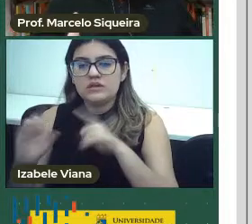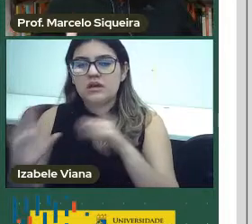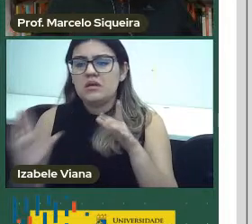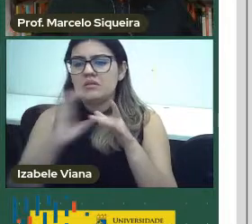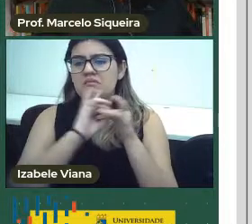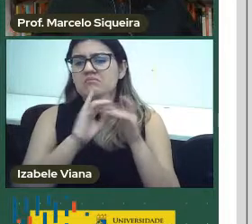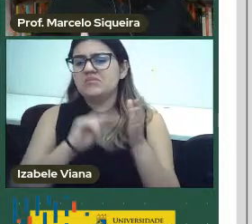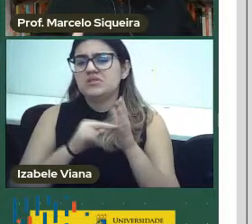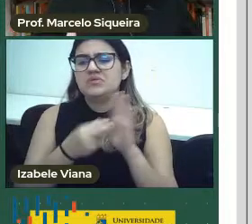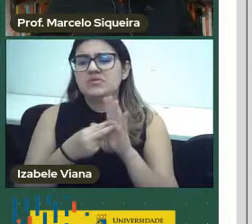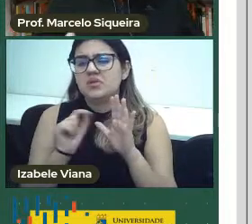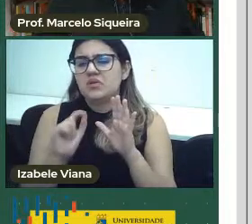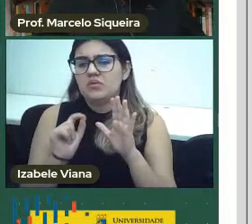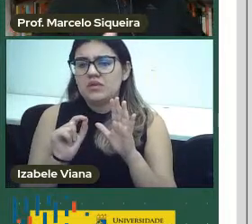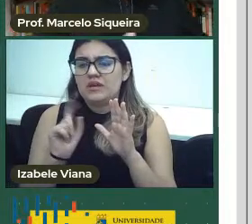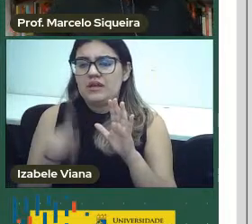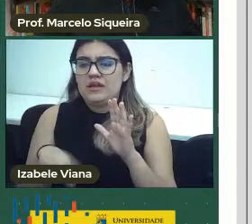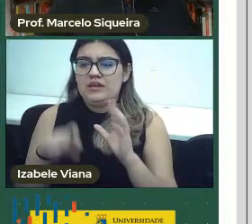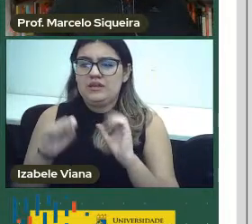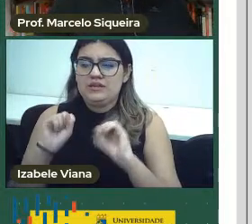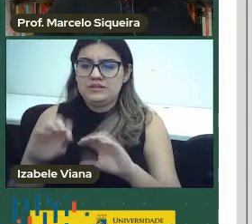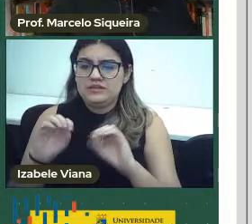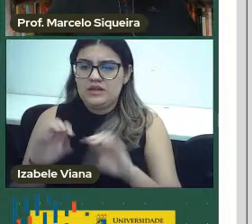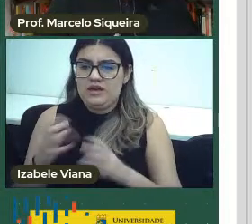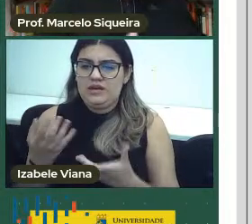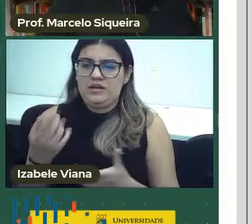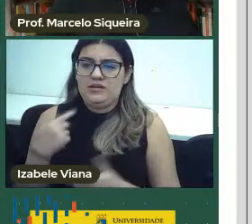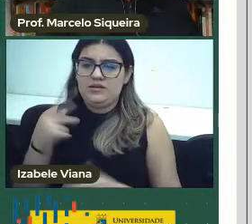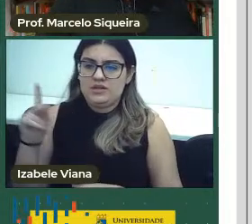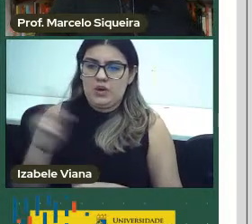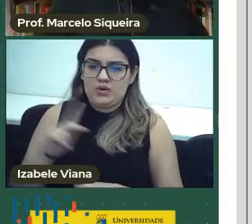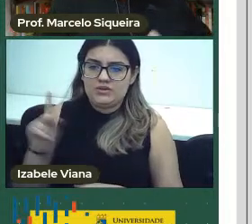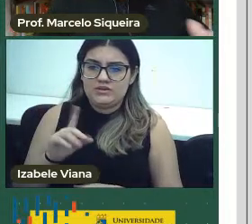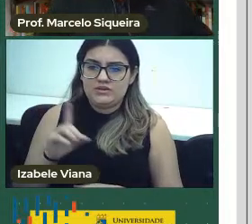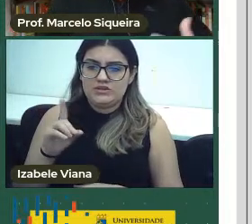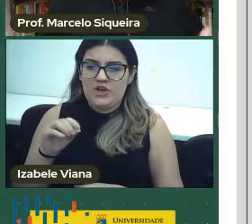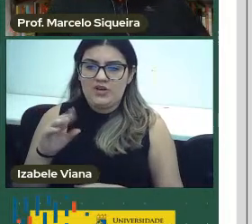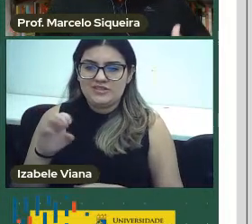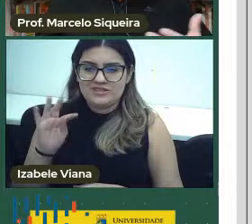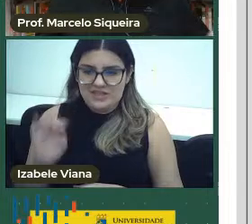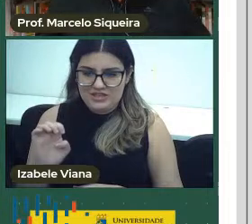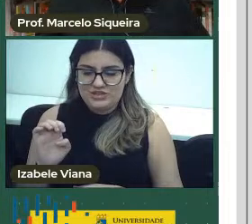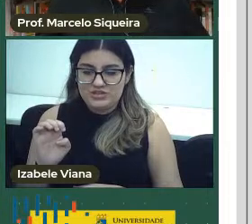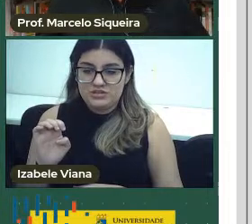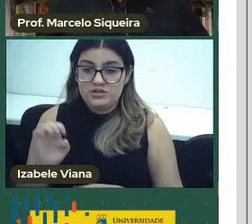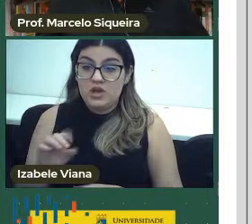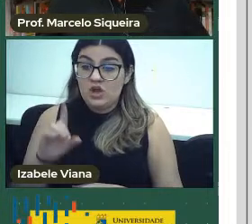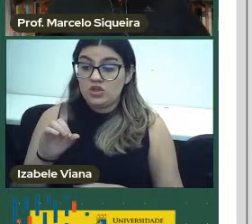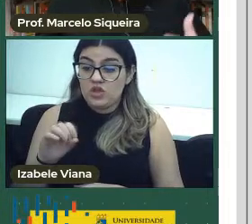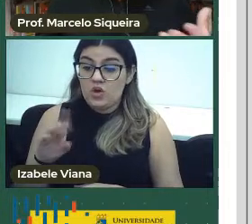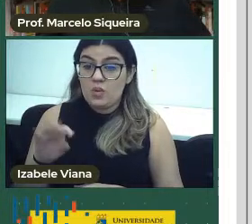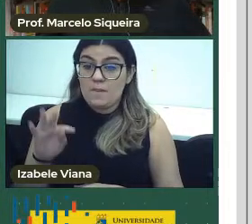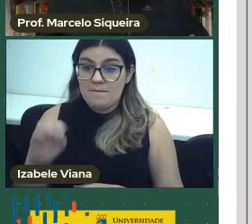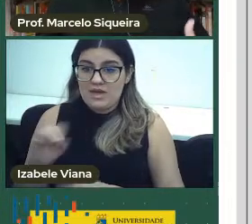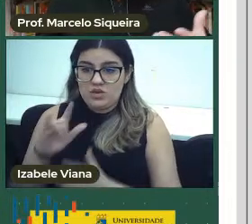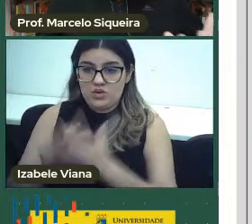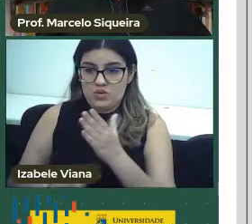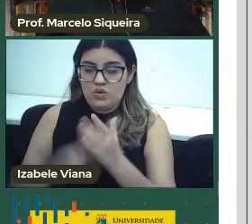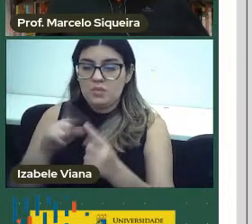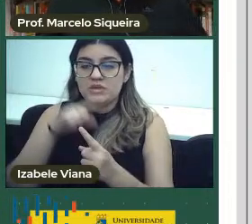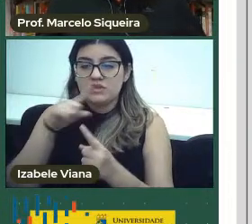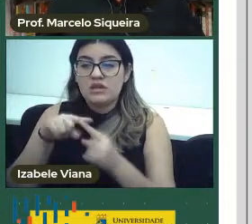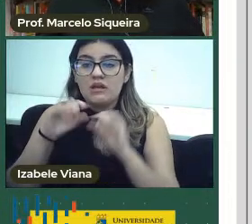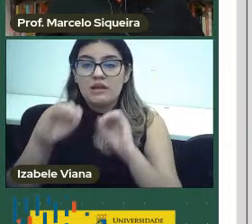de docere, que é ensinar, que vem de docente. Né? Docência, o documento é aquilo que ensina, mas ensina